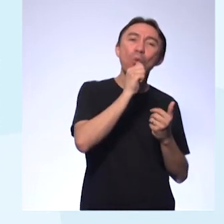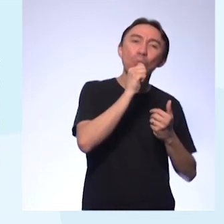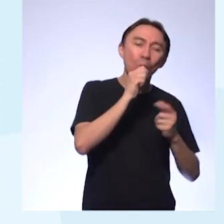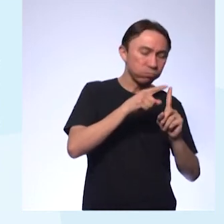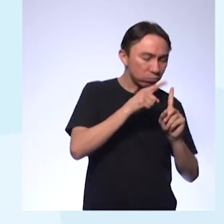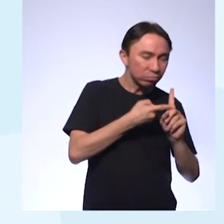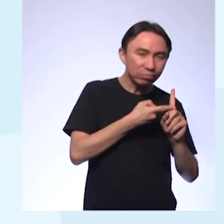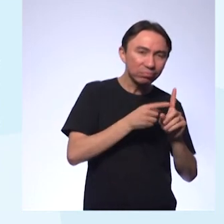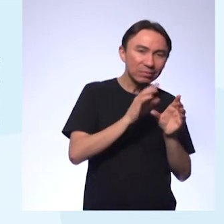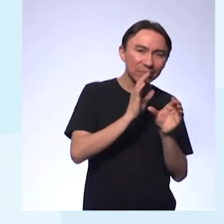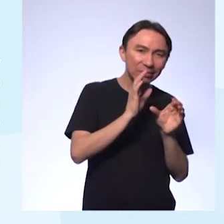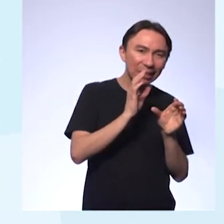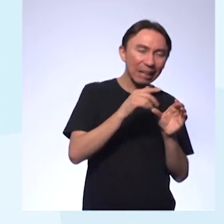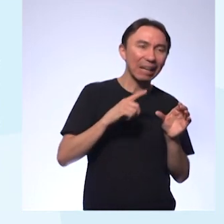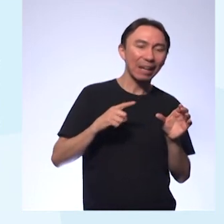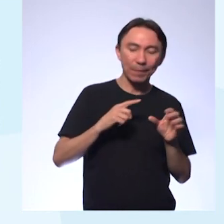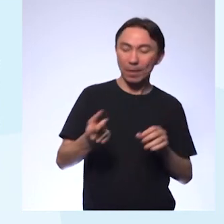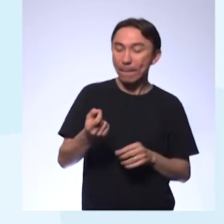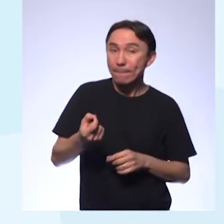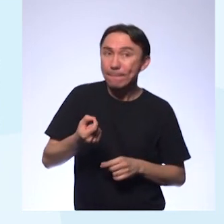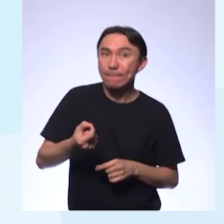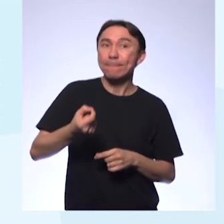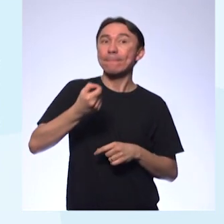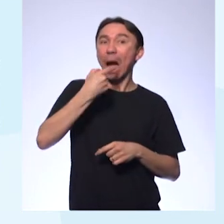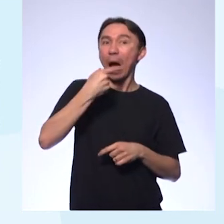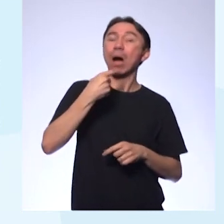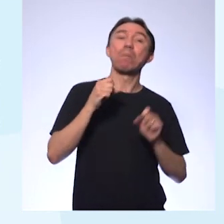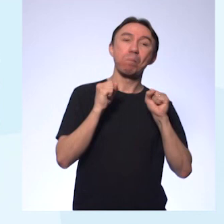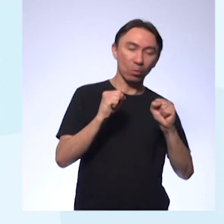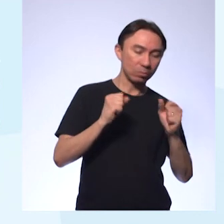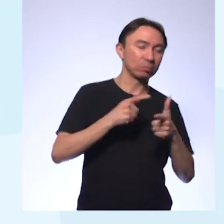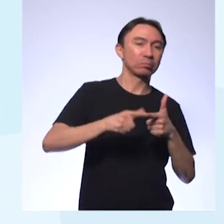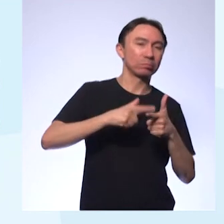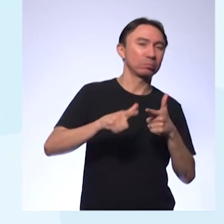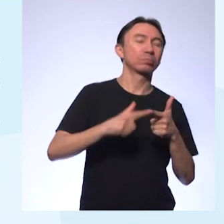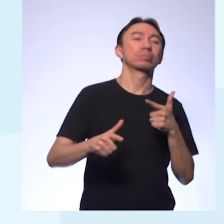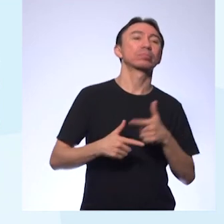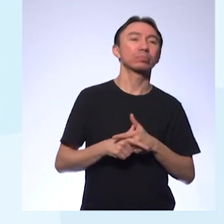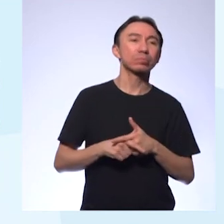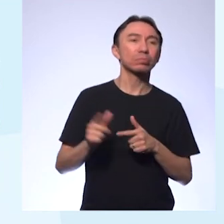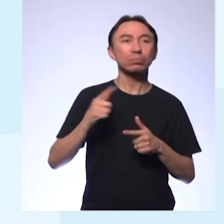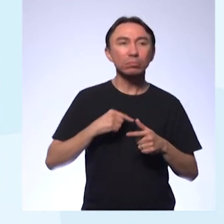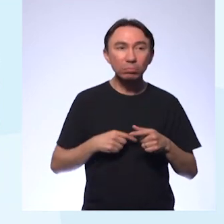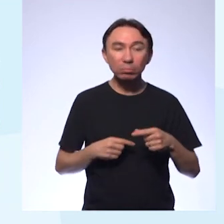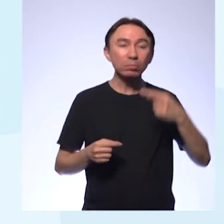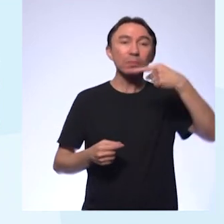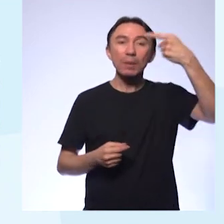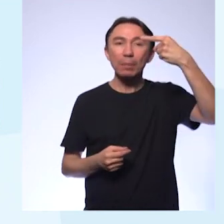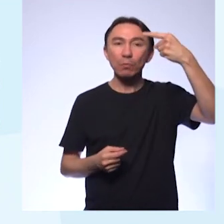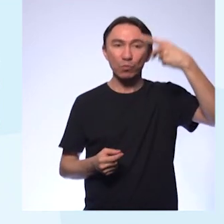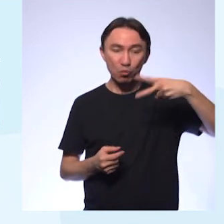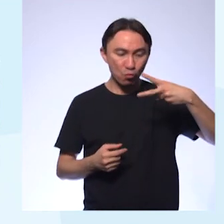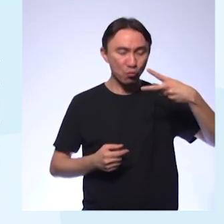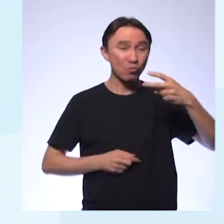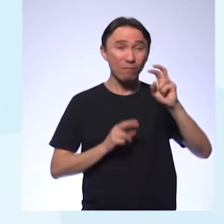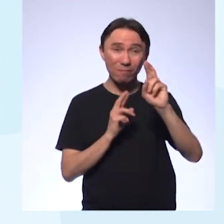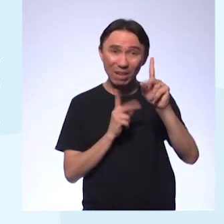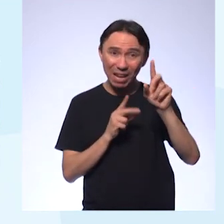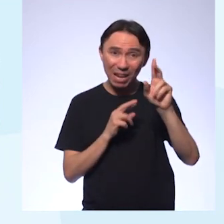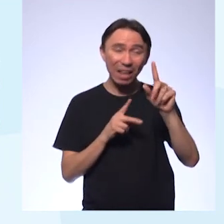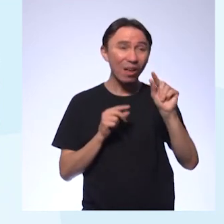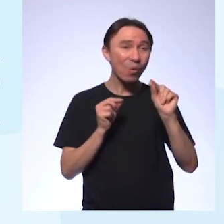quando ingerido pelo menos um comprimido. E a diferença entre o primeiro composto, que era o sedativo, né, e